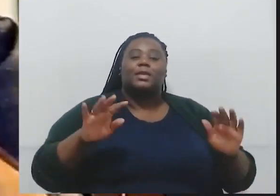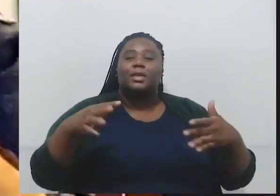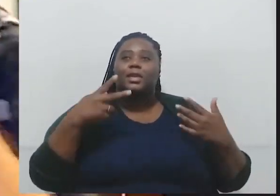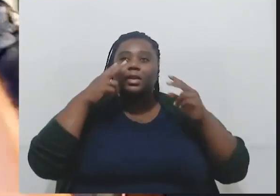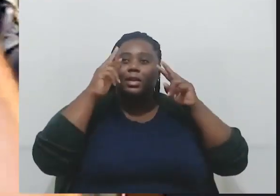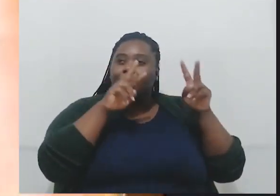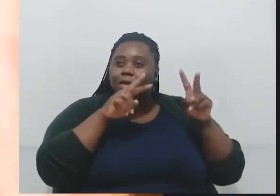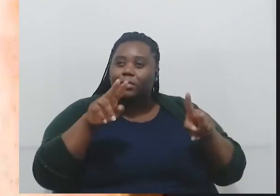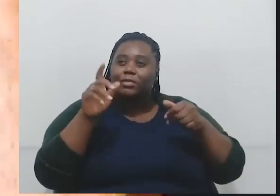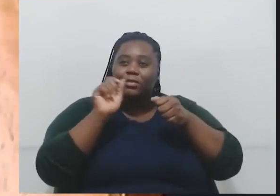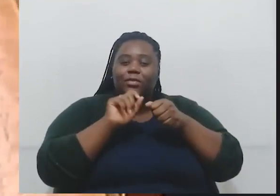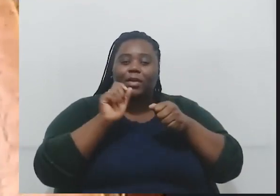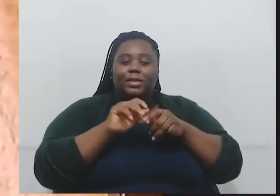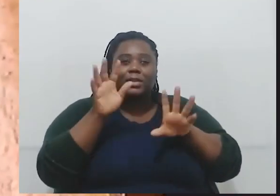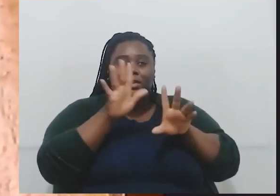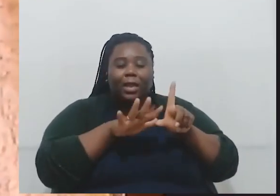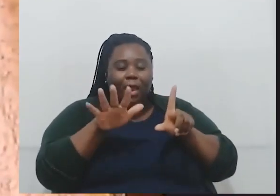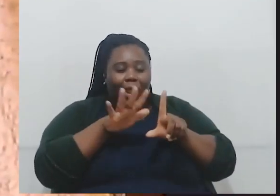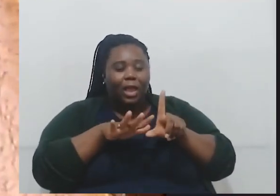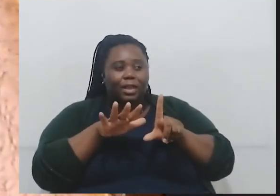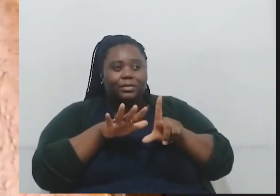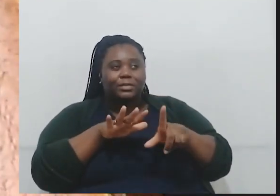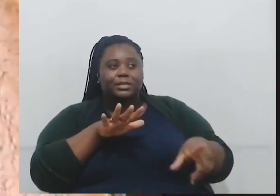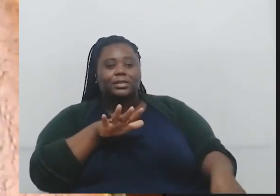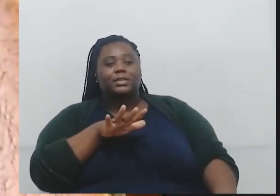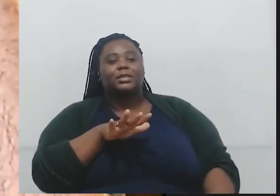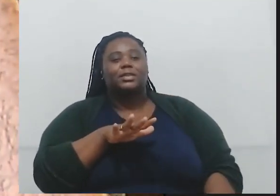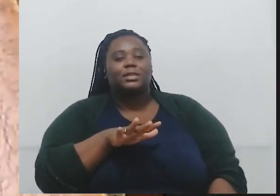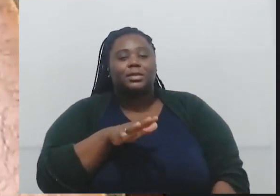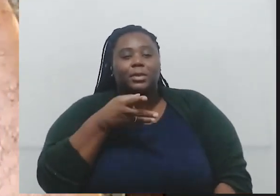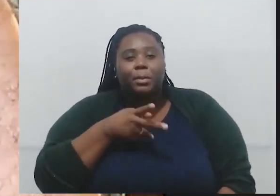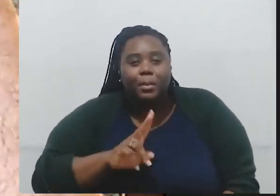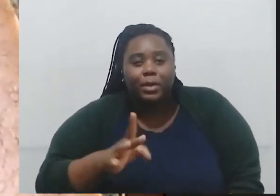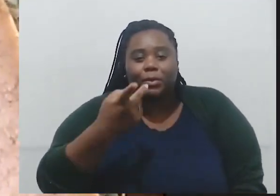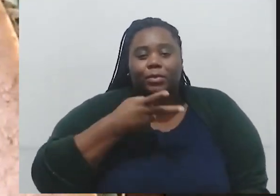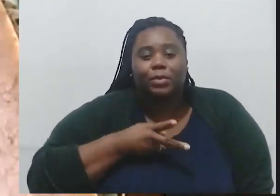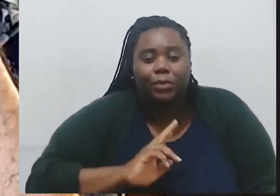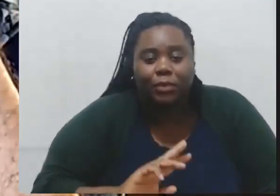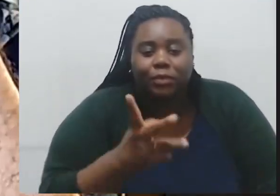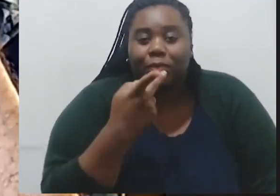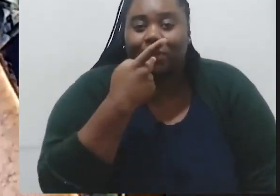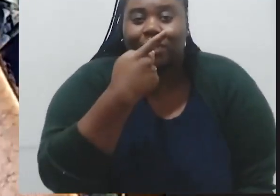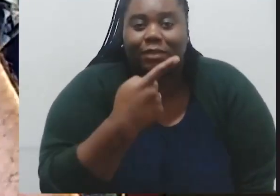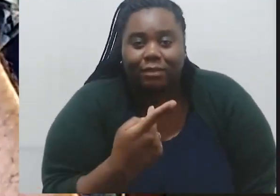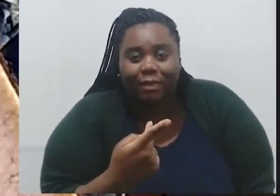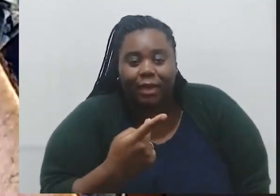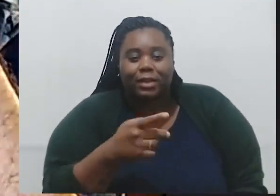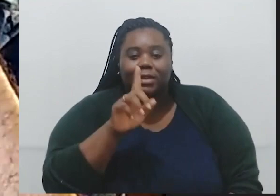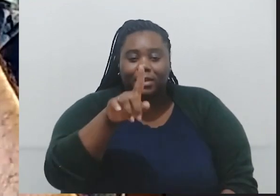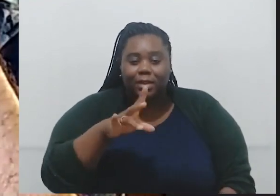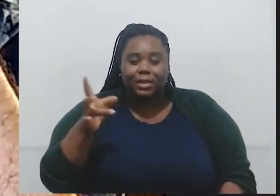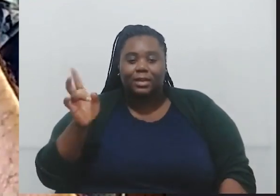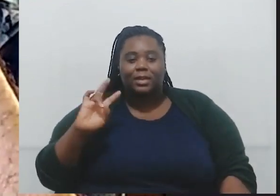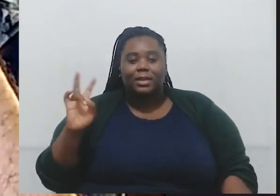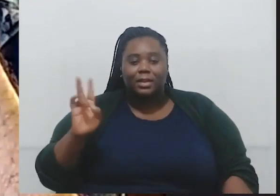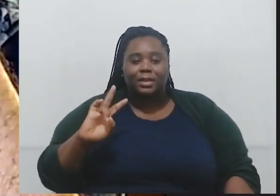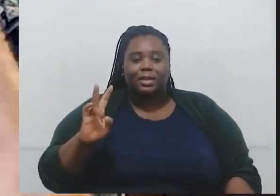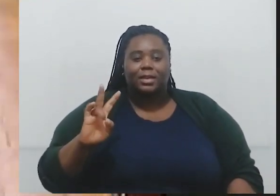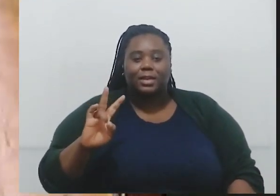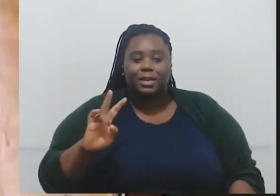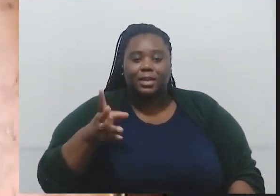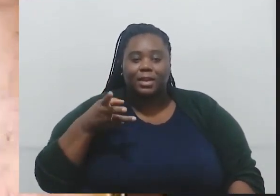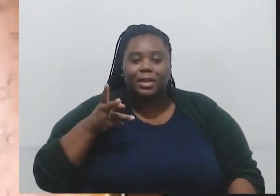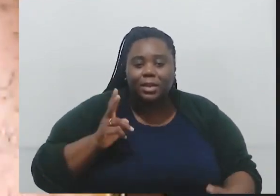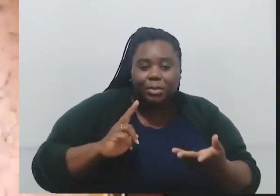encarando, fazendo uma live, assim, e para continuar falando, cara. Bicha, é para